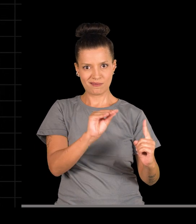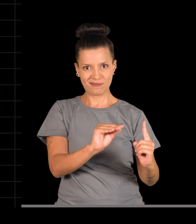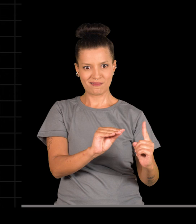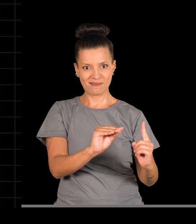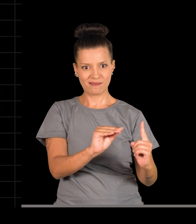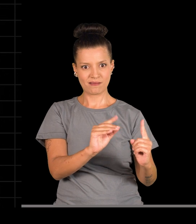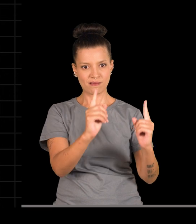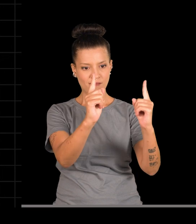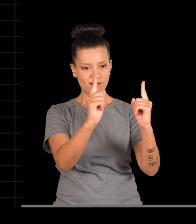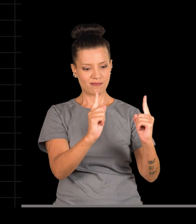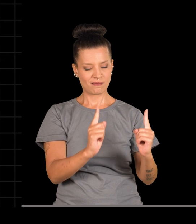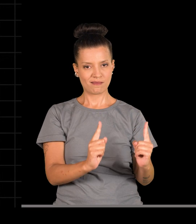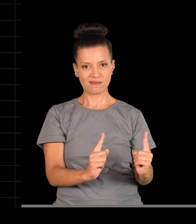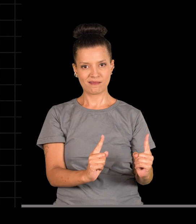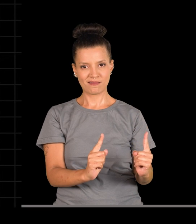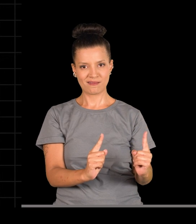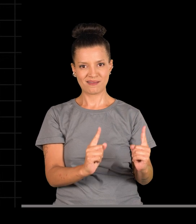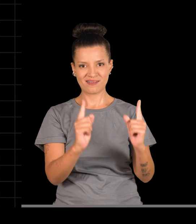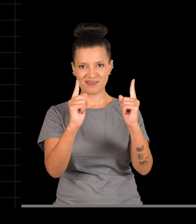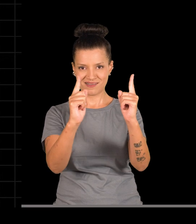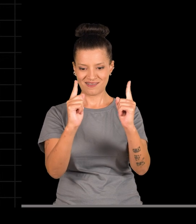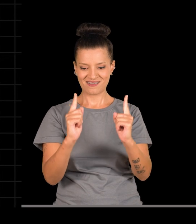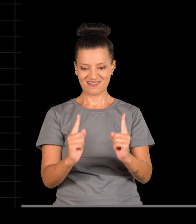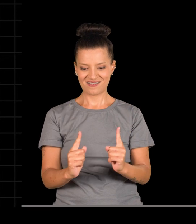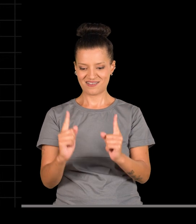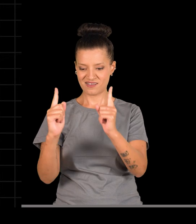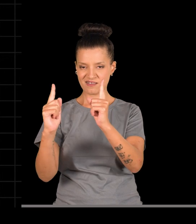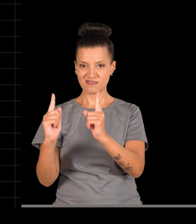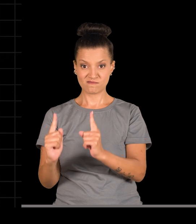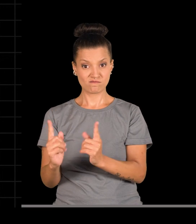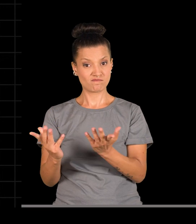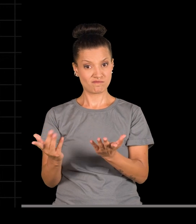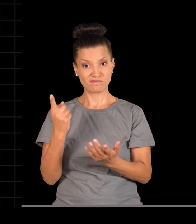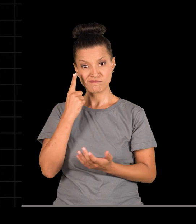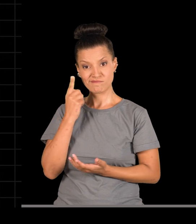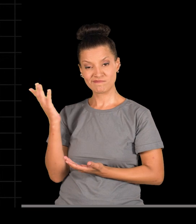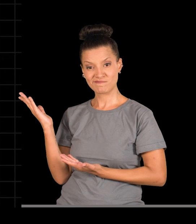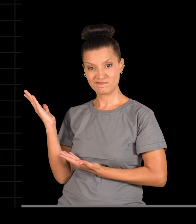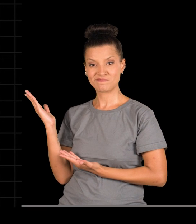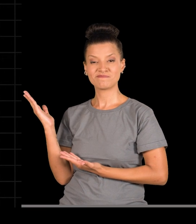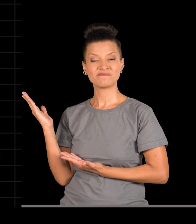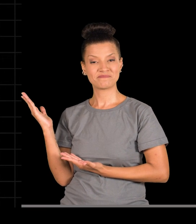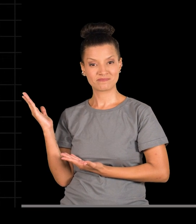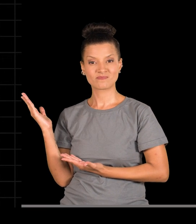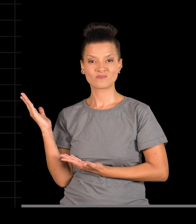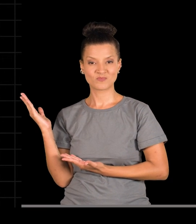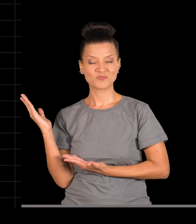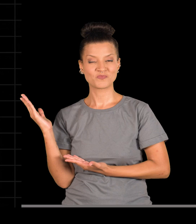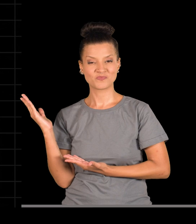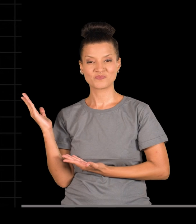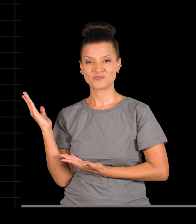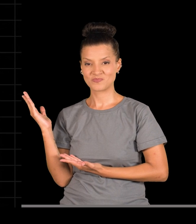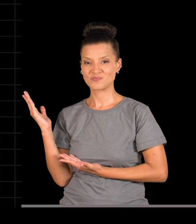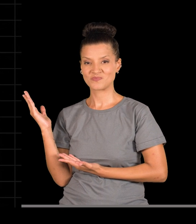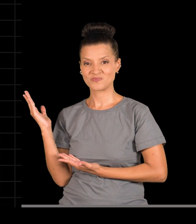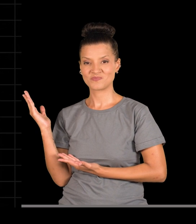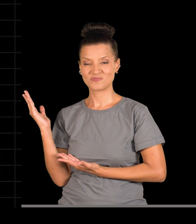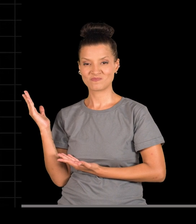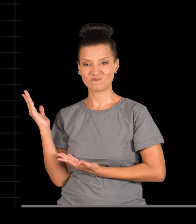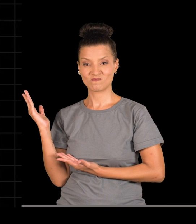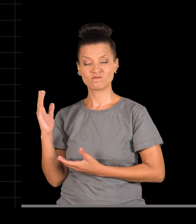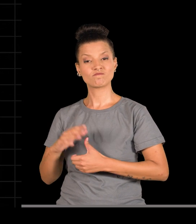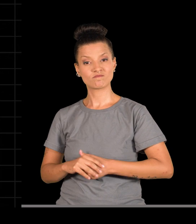cima daquele segmento CD, olha só. Então posso colocá-lo aqui, ó, o AB coube uma vez aqui,